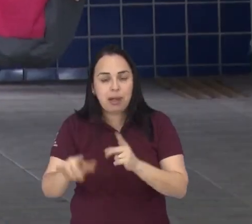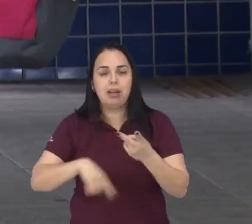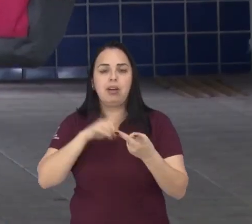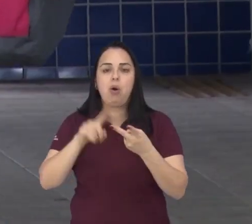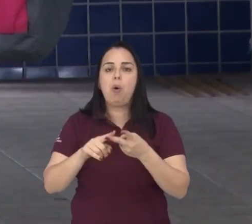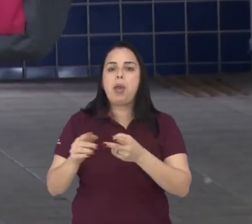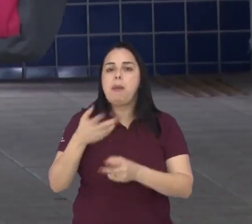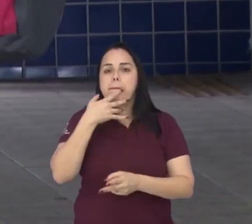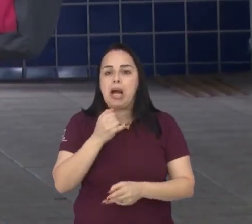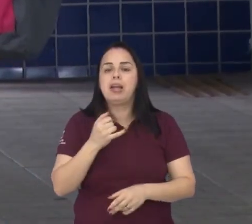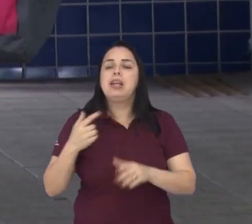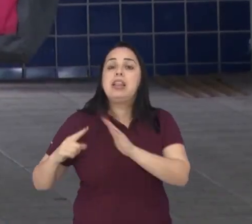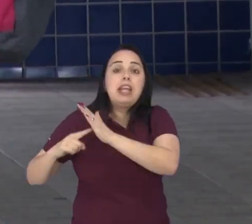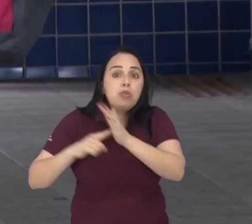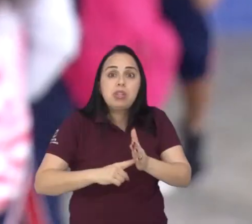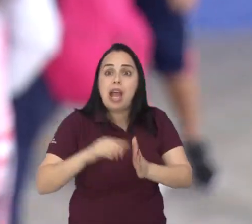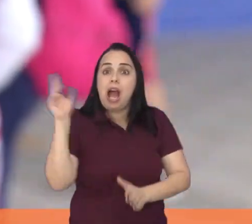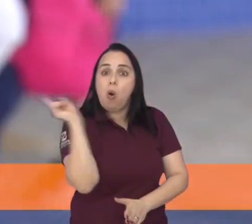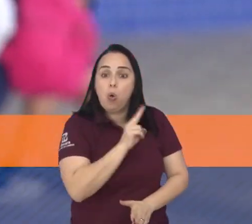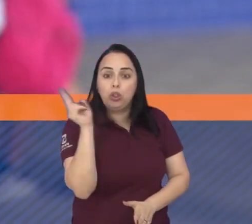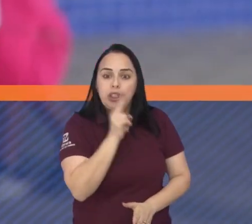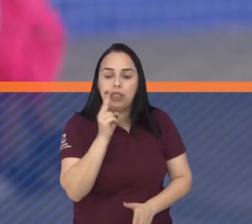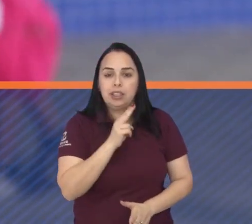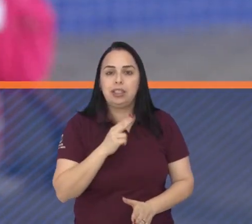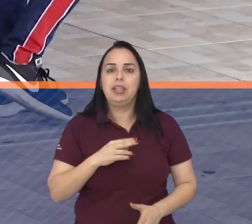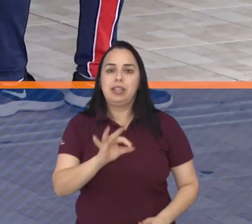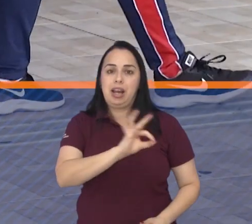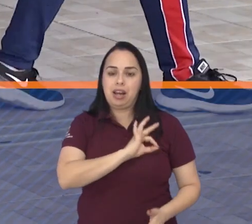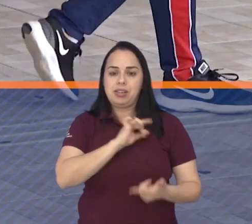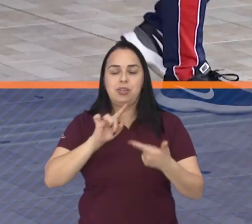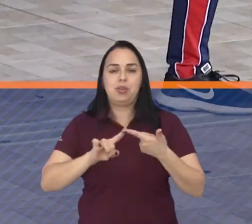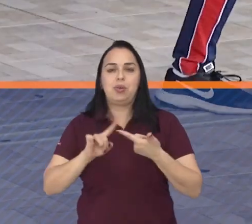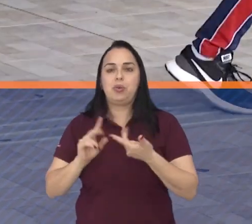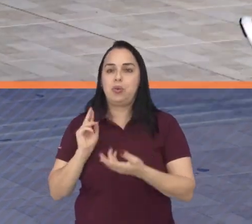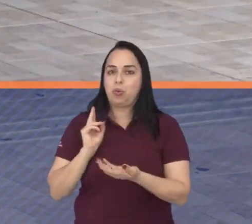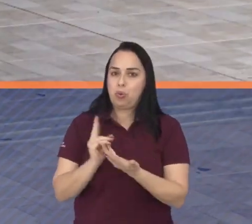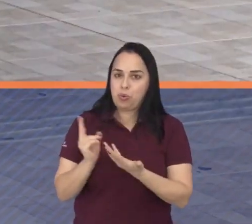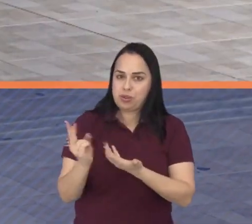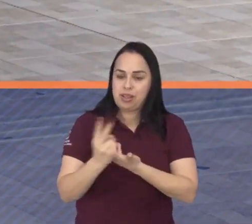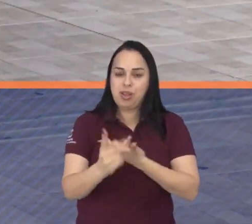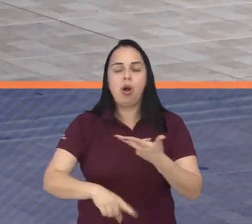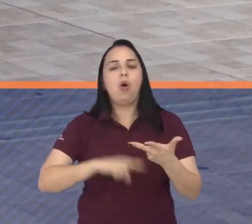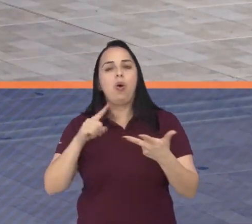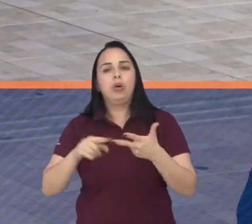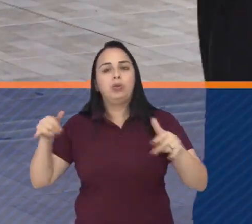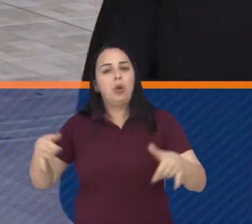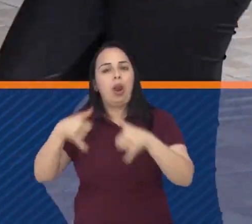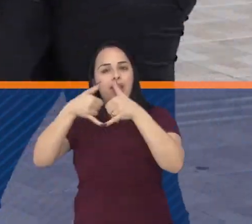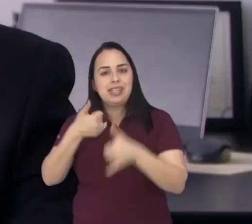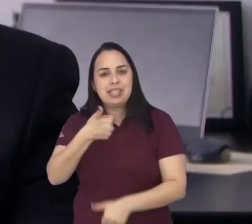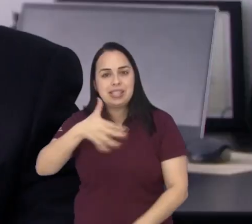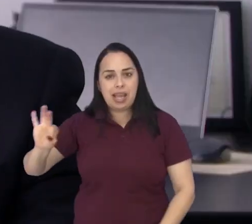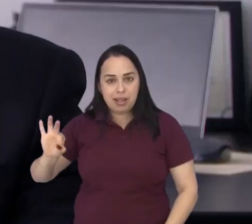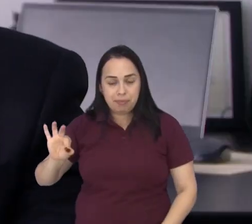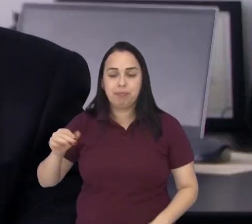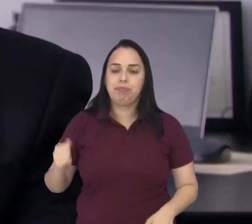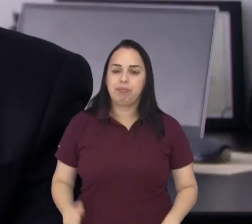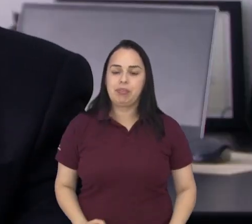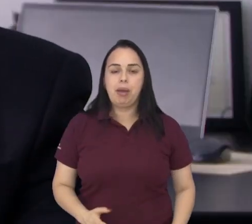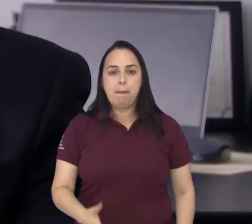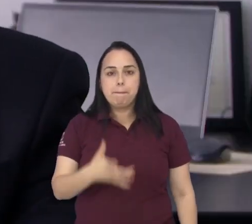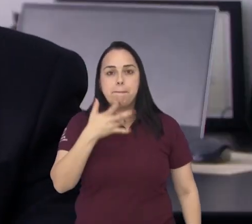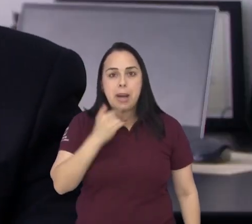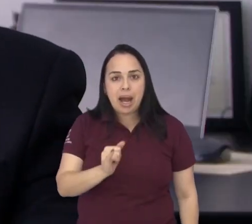fazer denúncia imediatamente, seja na delegacia, conselho tutelar ou Disque 100. Primeiramente,